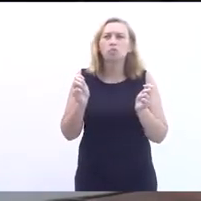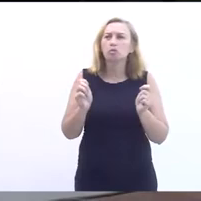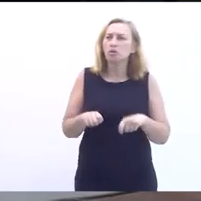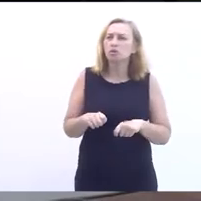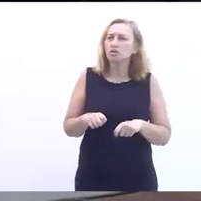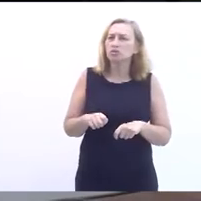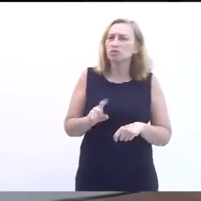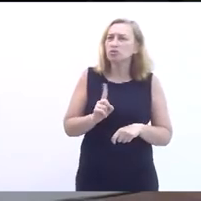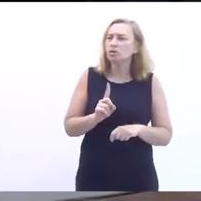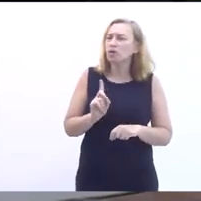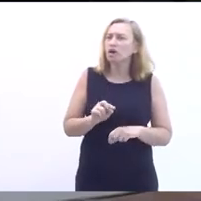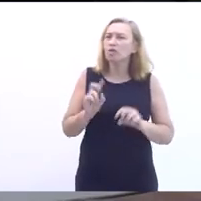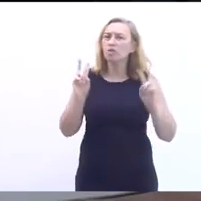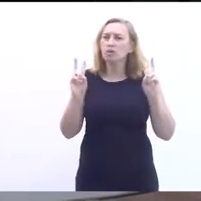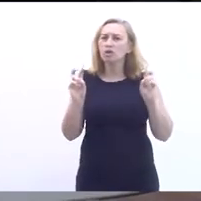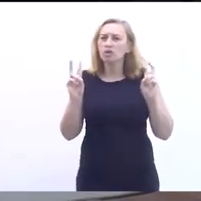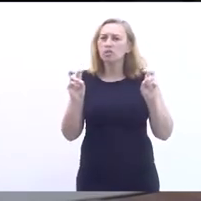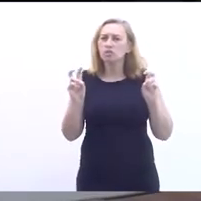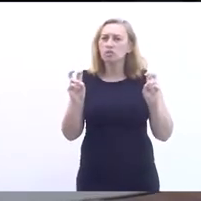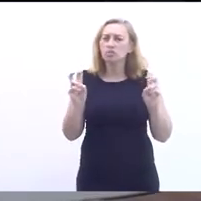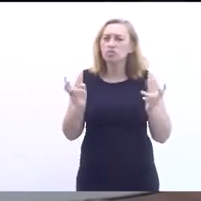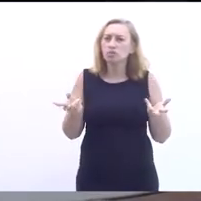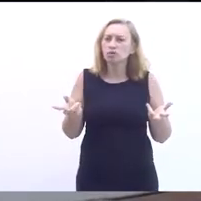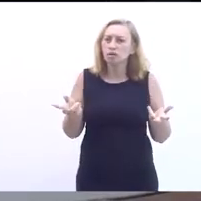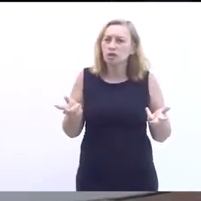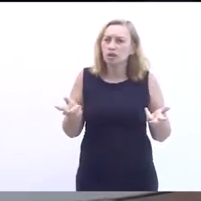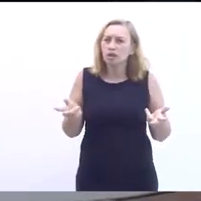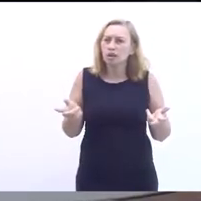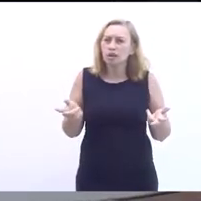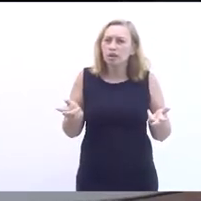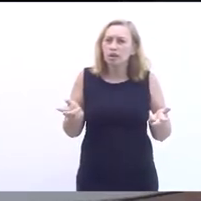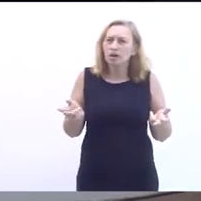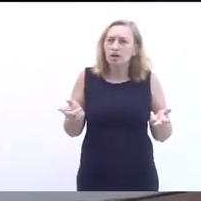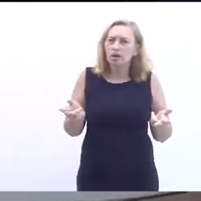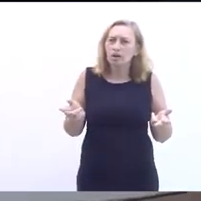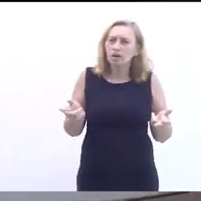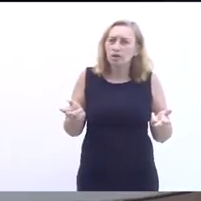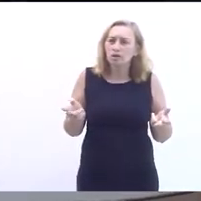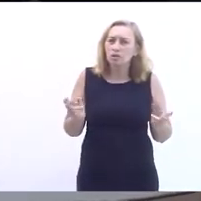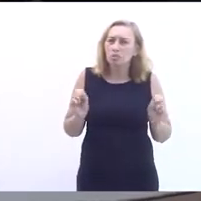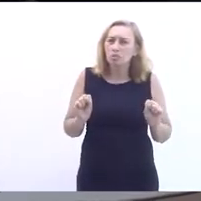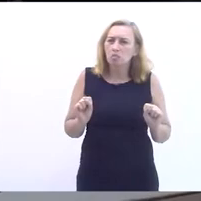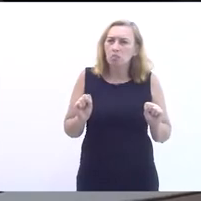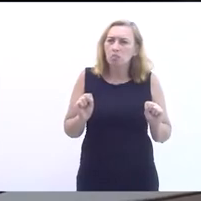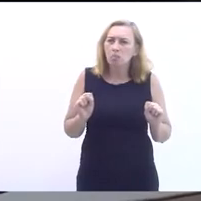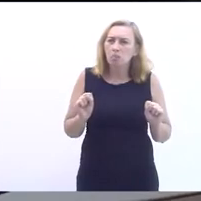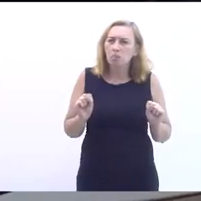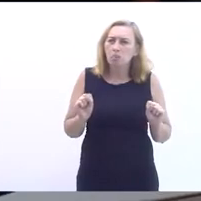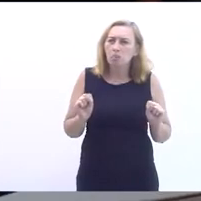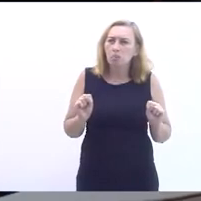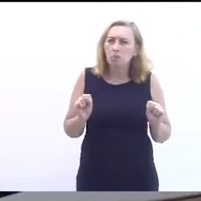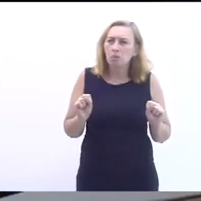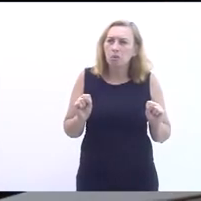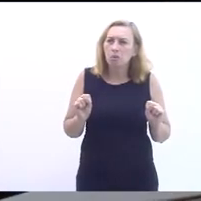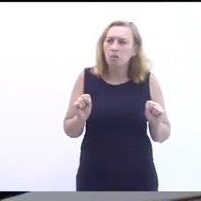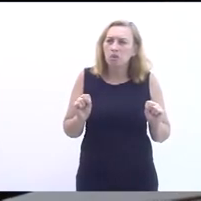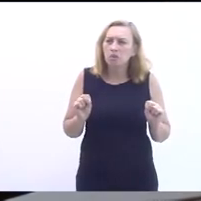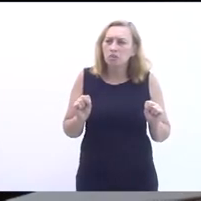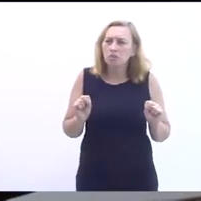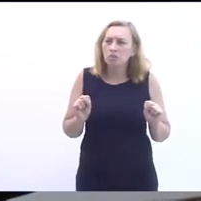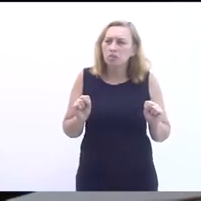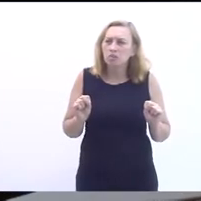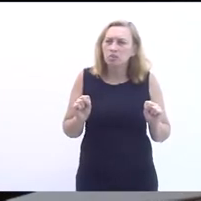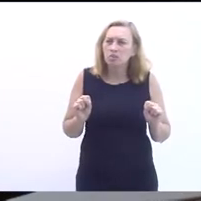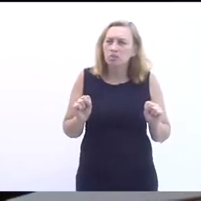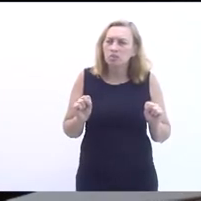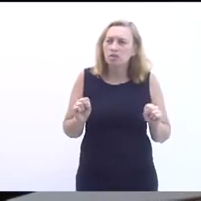isso é uma questão que eu gostaria que a gente pudesse é tomar pra gente né